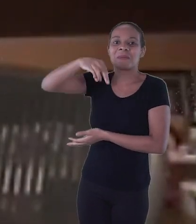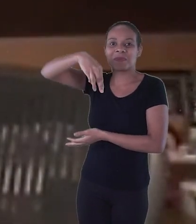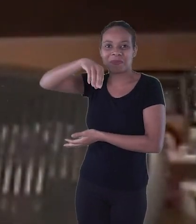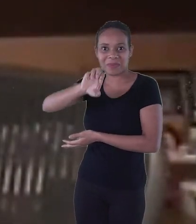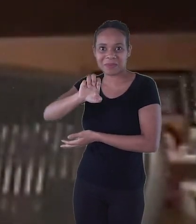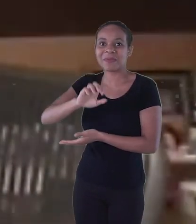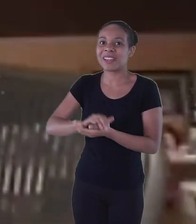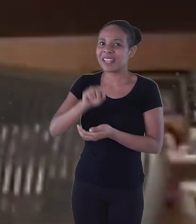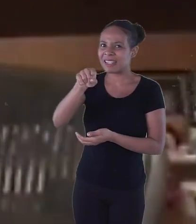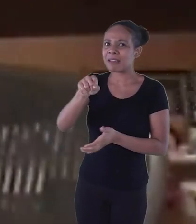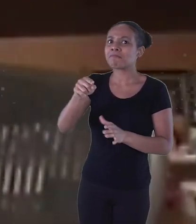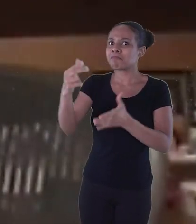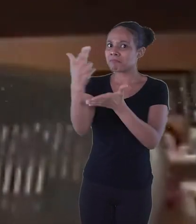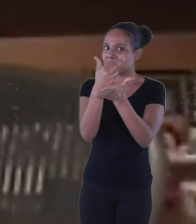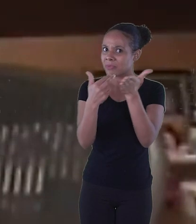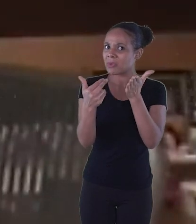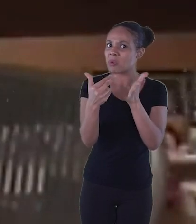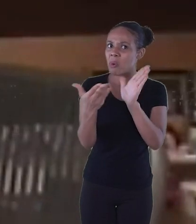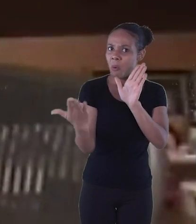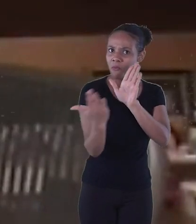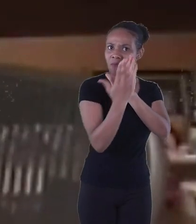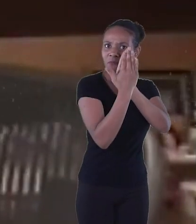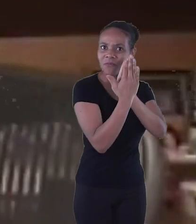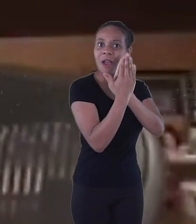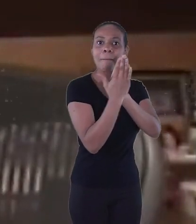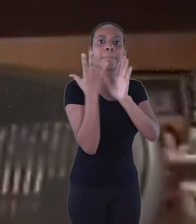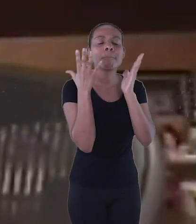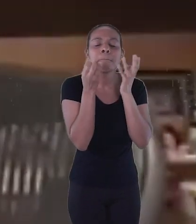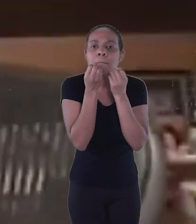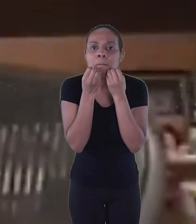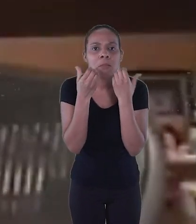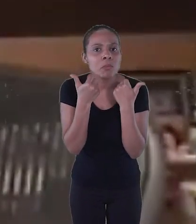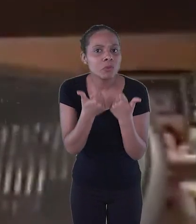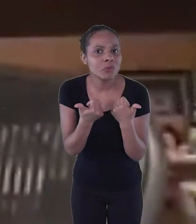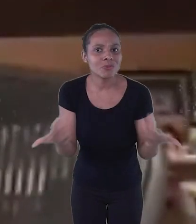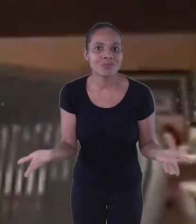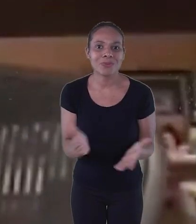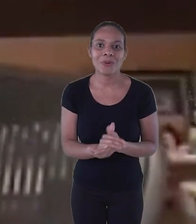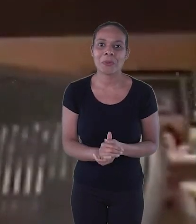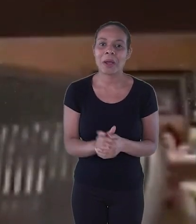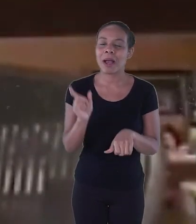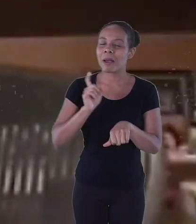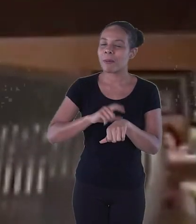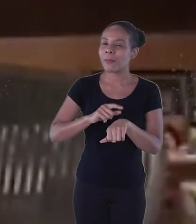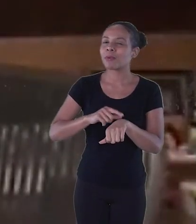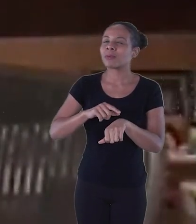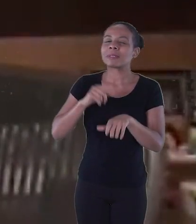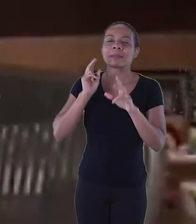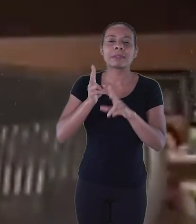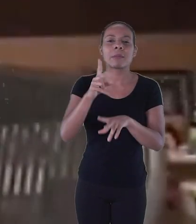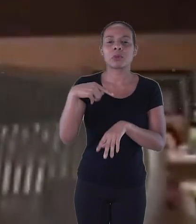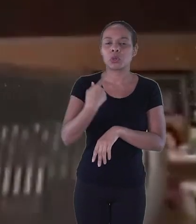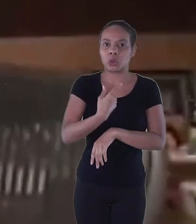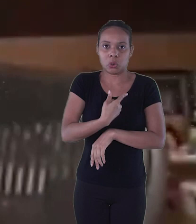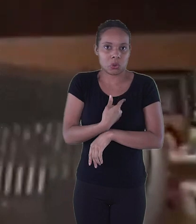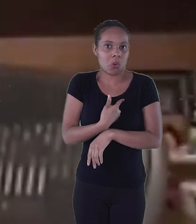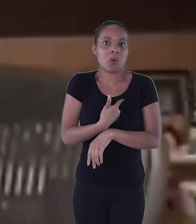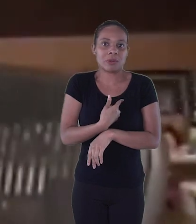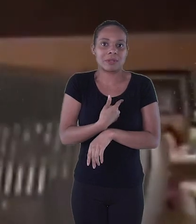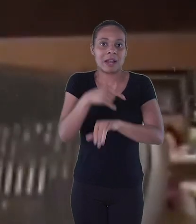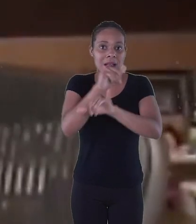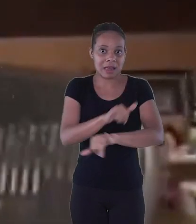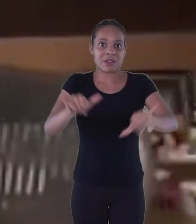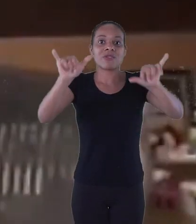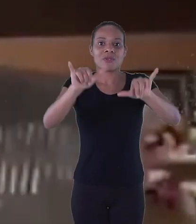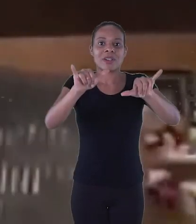ideia. E além do mais, toda vez que a gente vai fazer o lançamento, você vai ver, Afonso, o Jaime rouba a cena, como diz